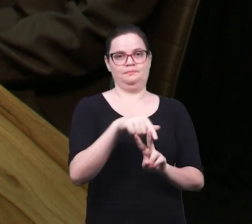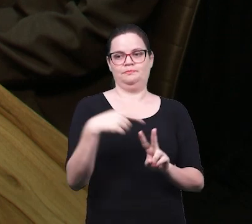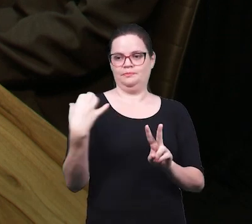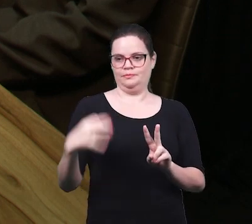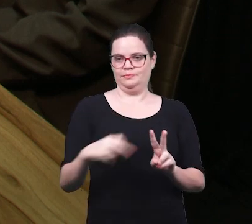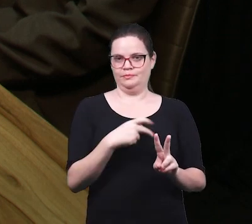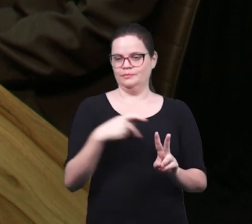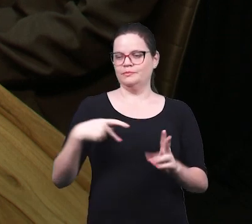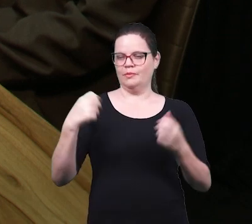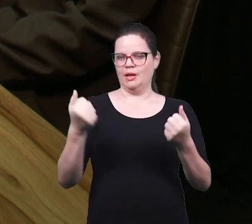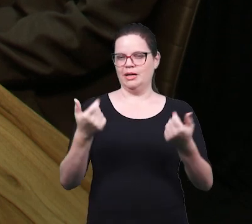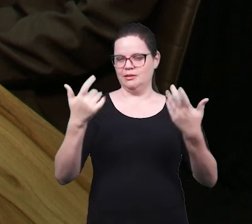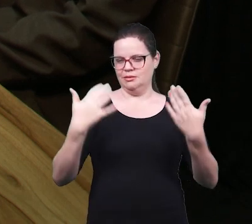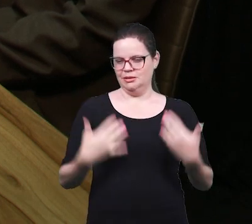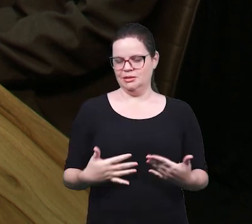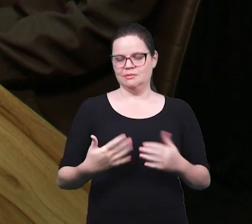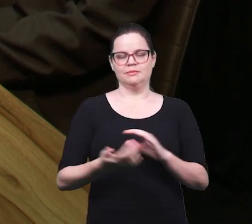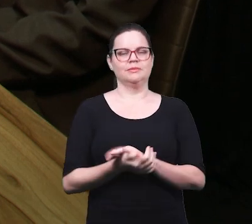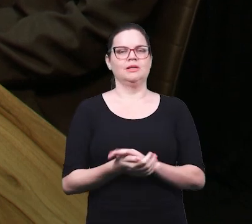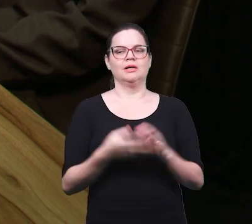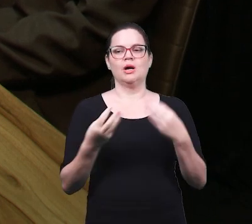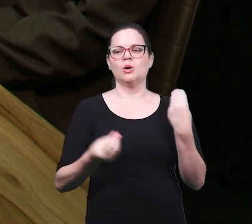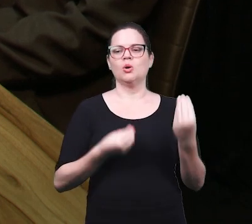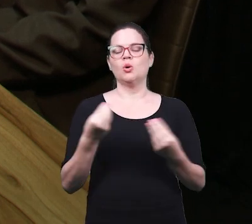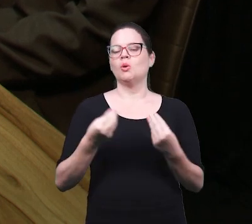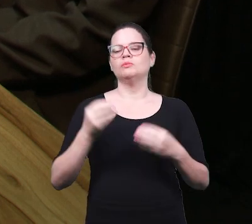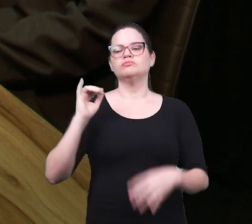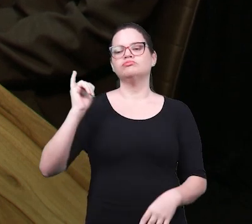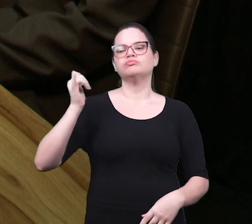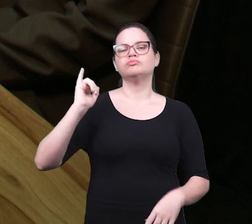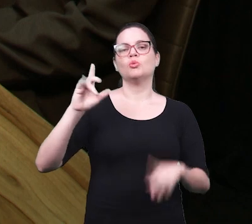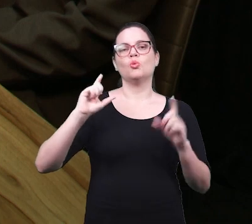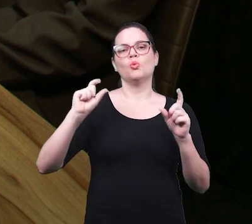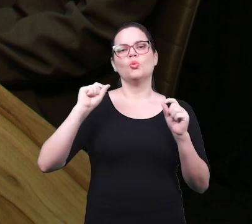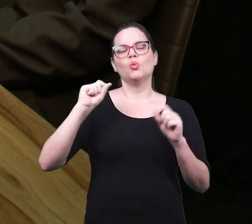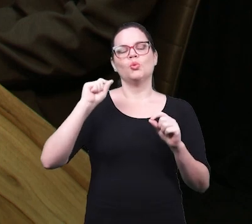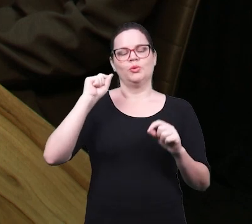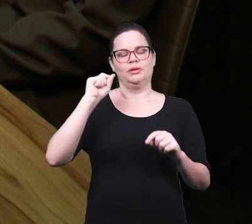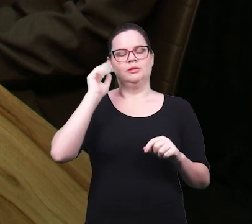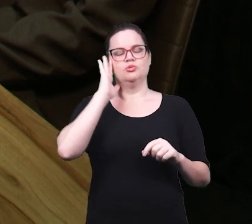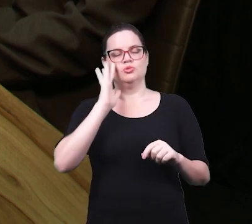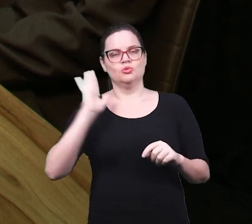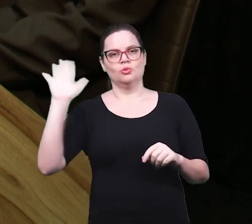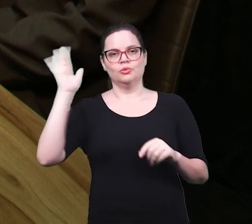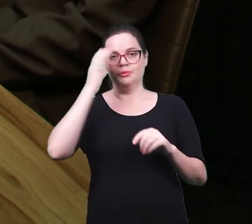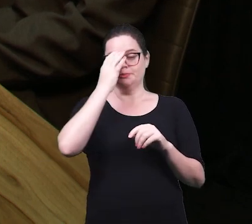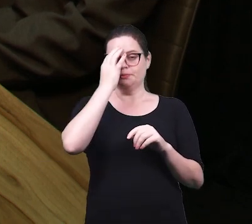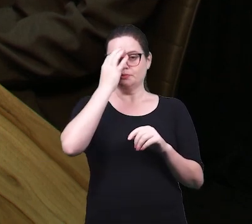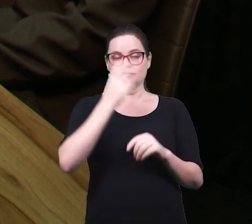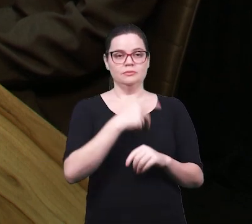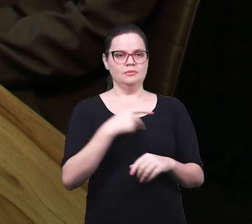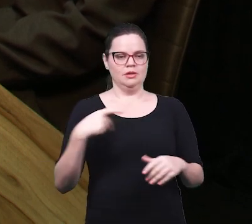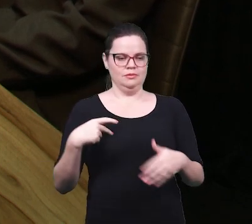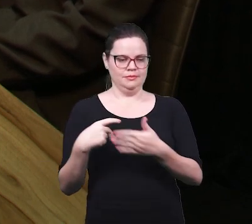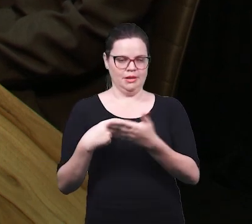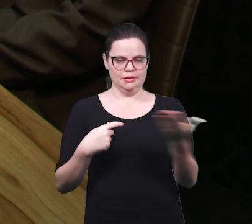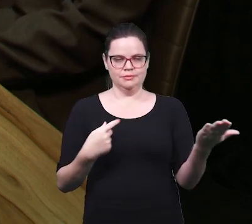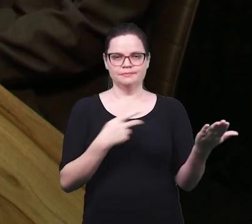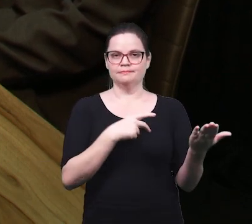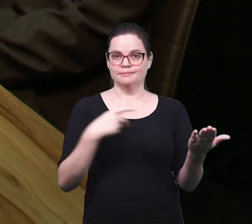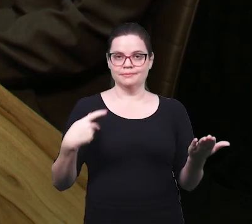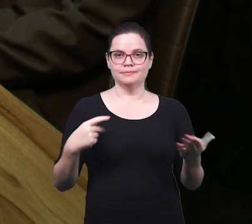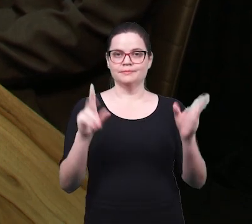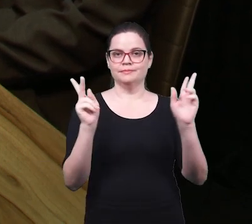sonhos, não é verdade, pastor Marcos? Comente um pouco sobre esses sonhos que José teve. Pastor Edilei, a paz do Senhor,